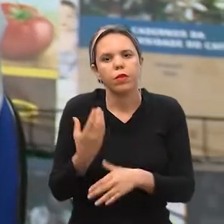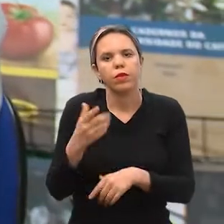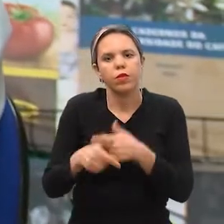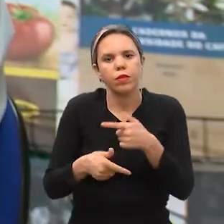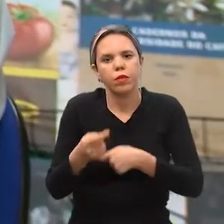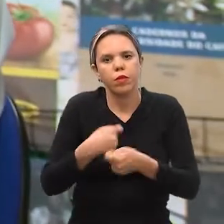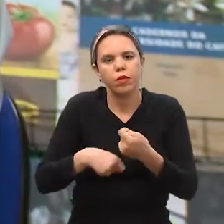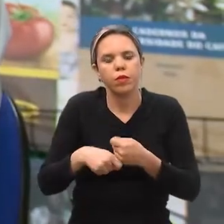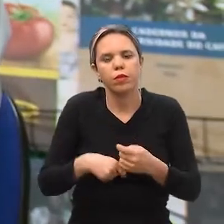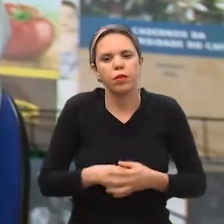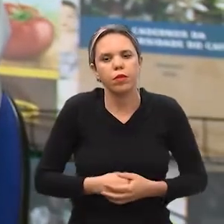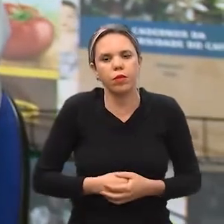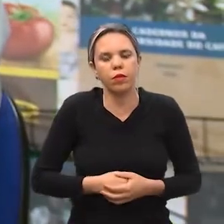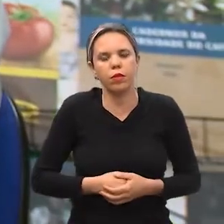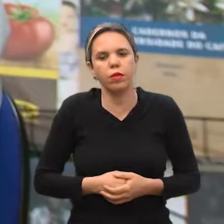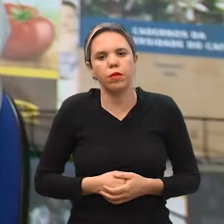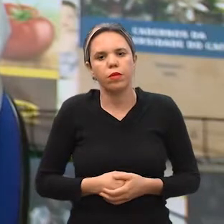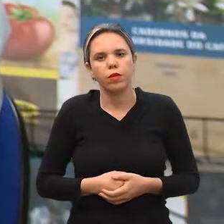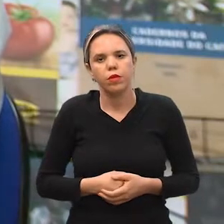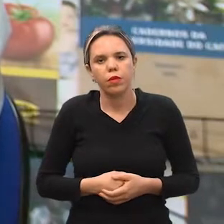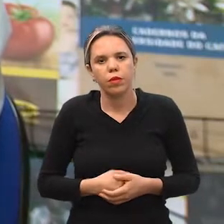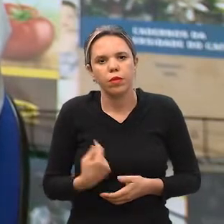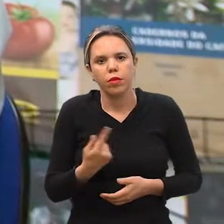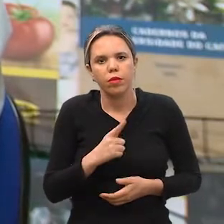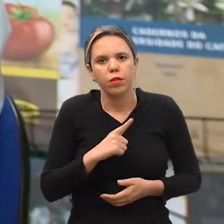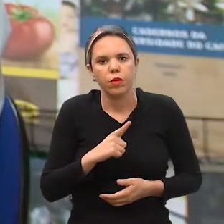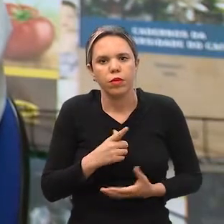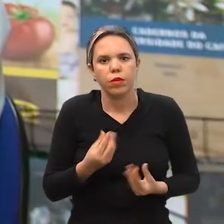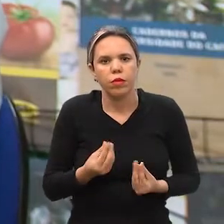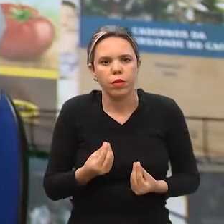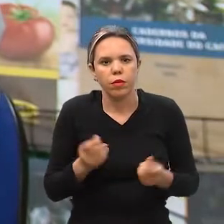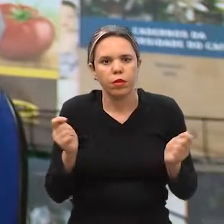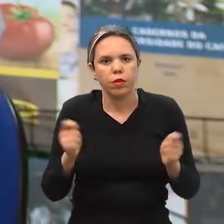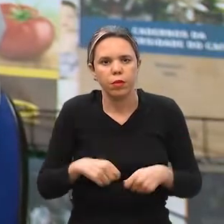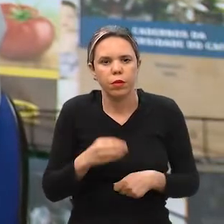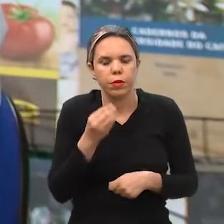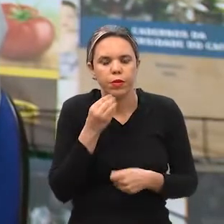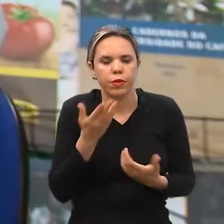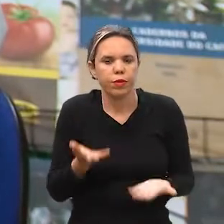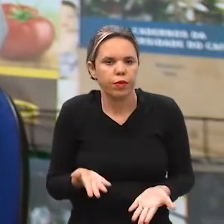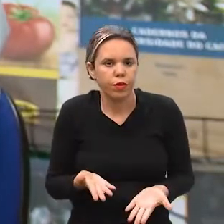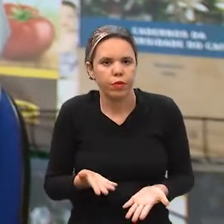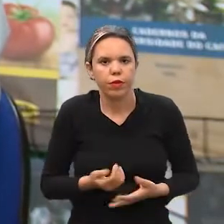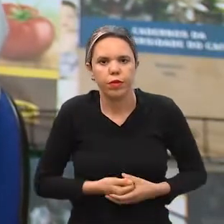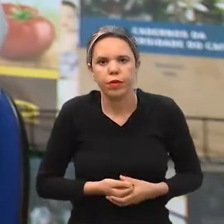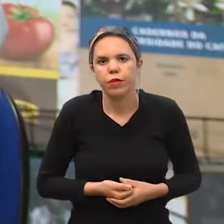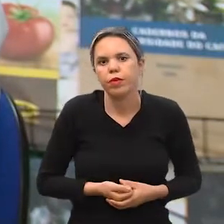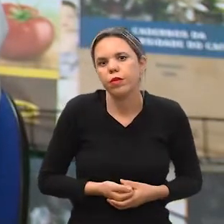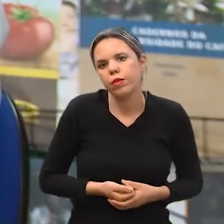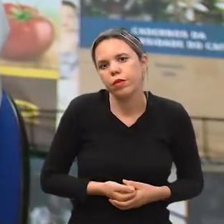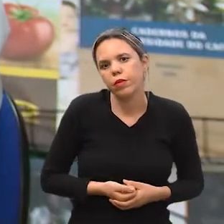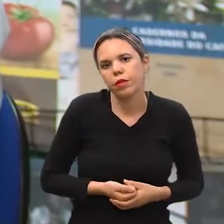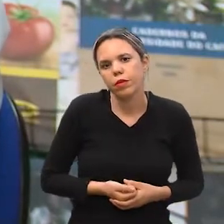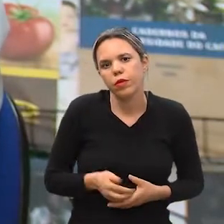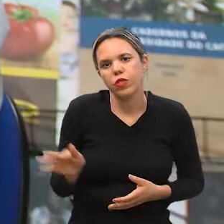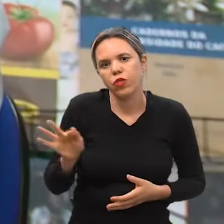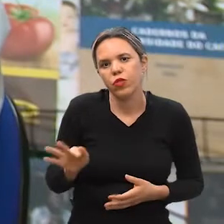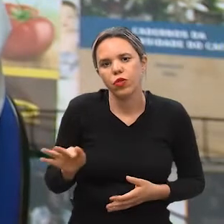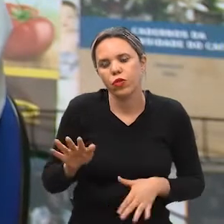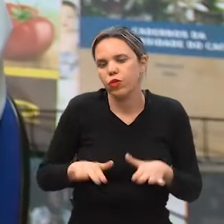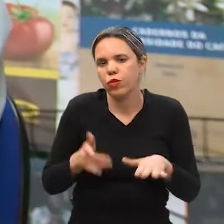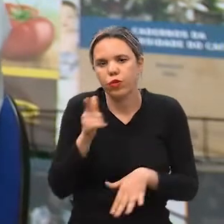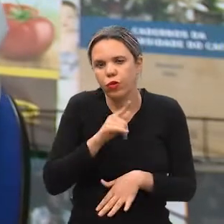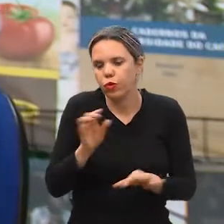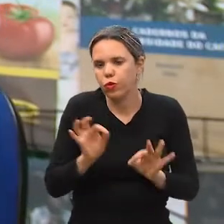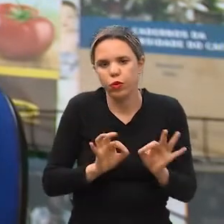mercado, né? Como a gente tem muitas possibilidades e a faculdade nem sempre